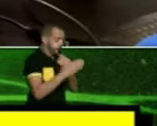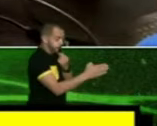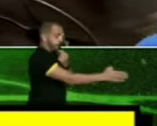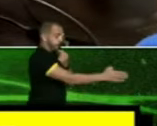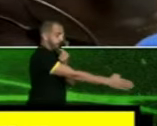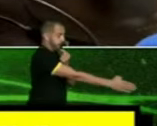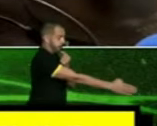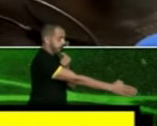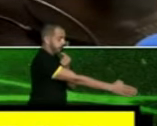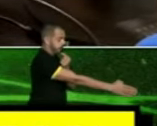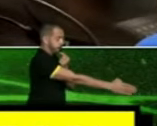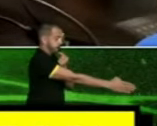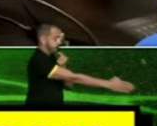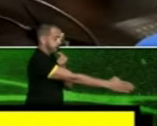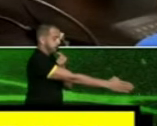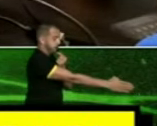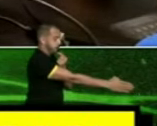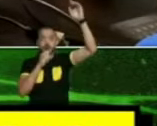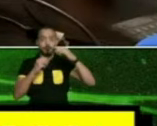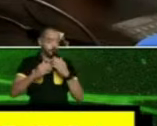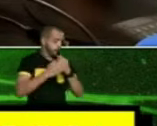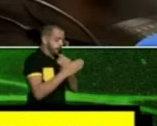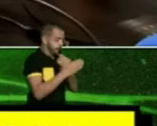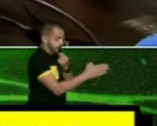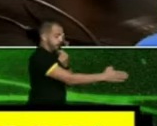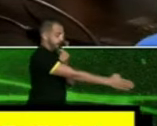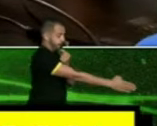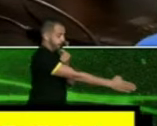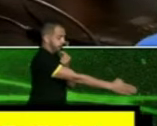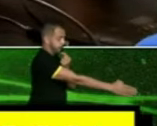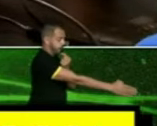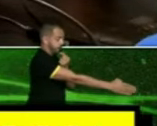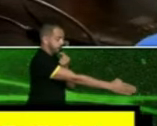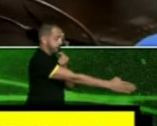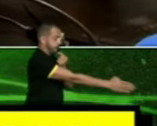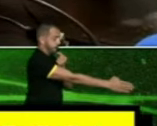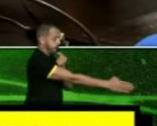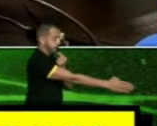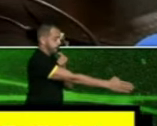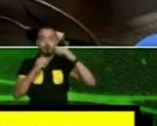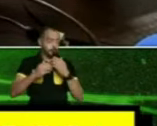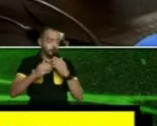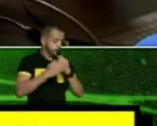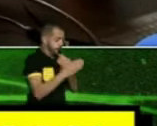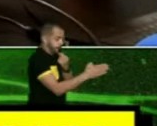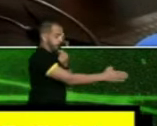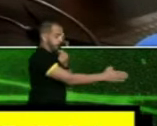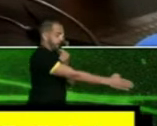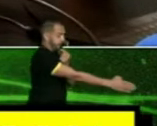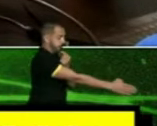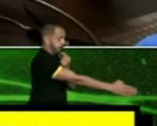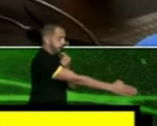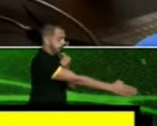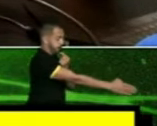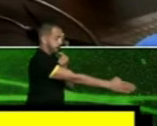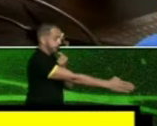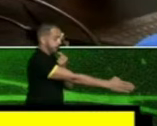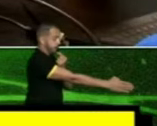raio na maluqui do Maluco saravia O Menino